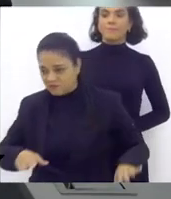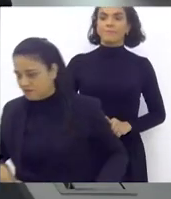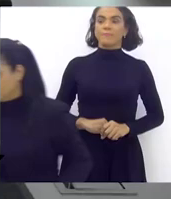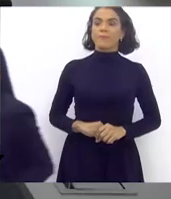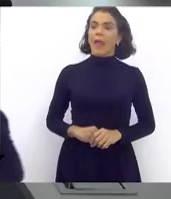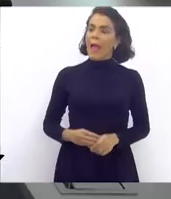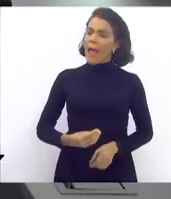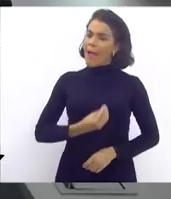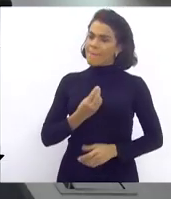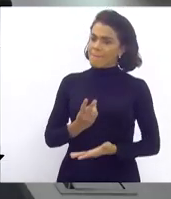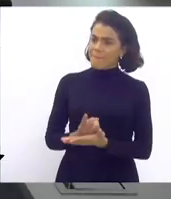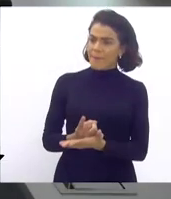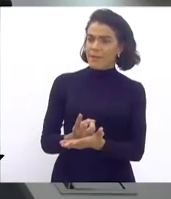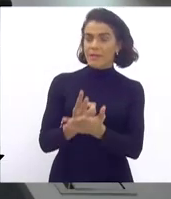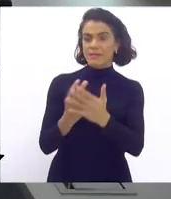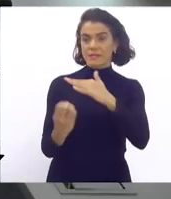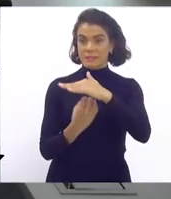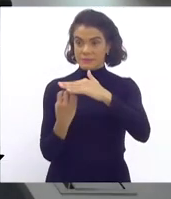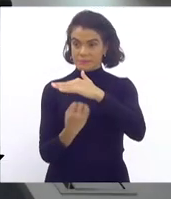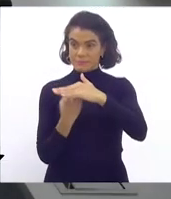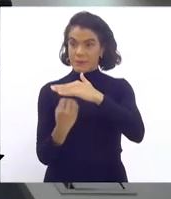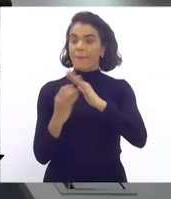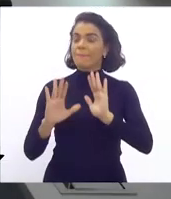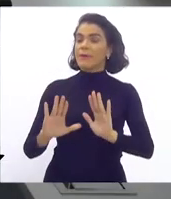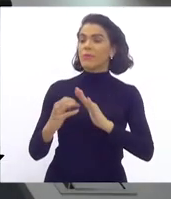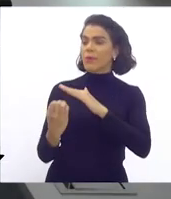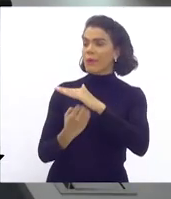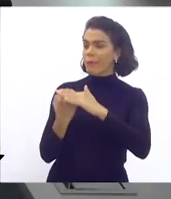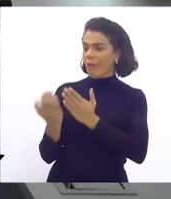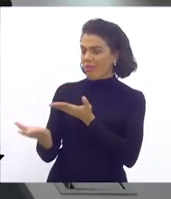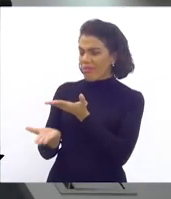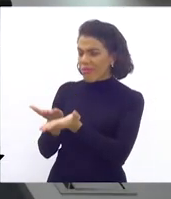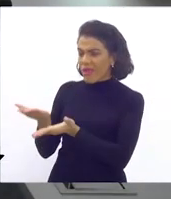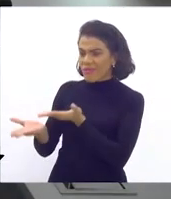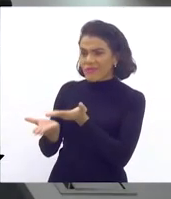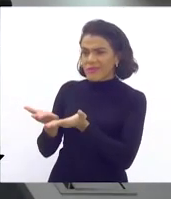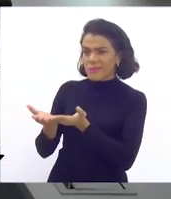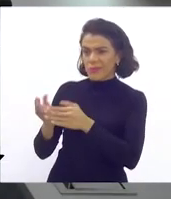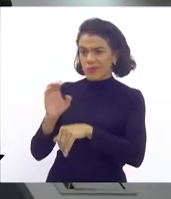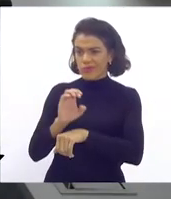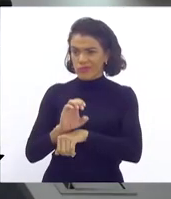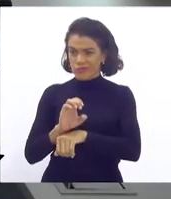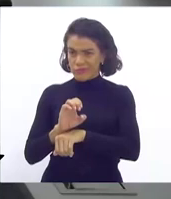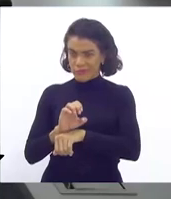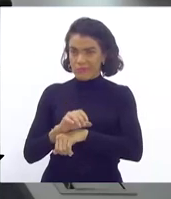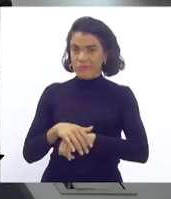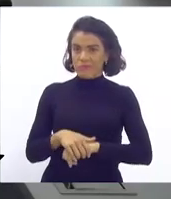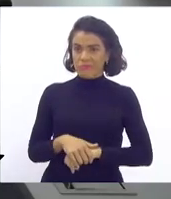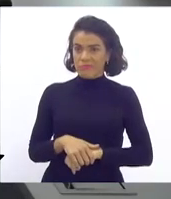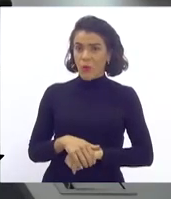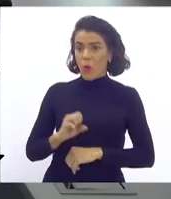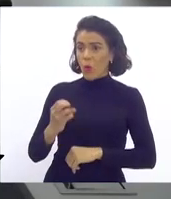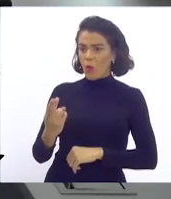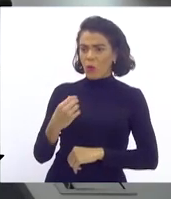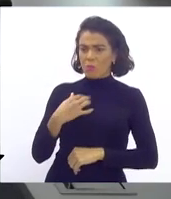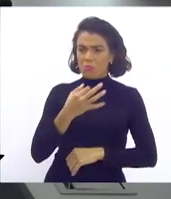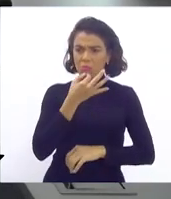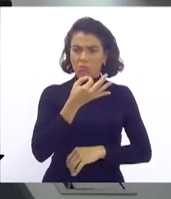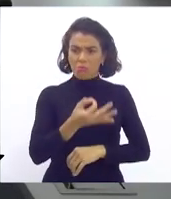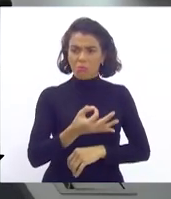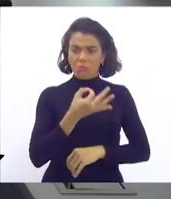a permanência da empresa mas uma empresa que preste um dois serviços para o estado então Fica aqui minha